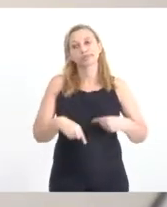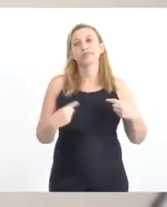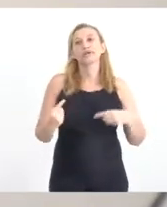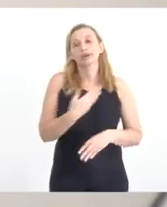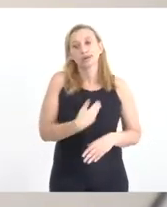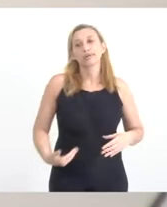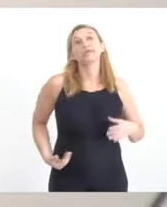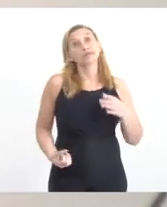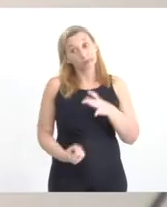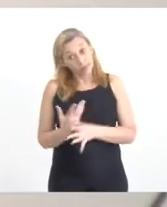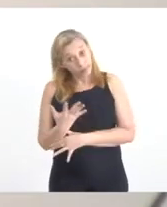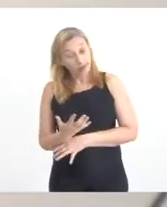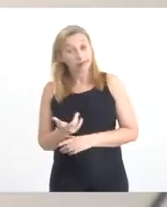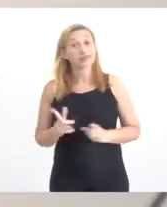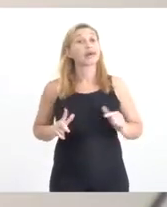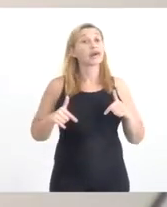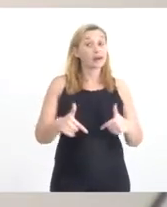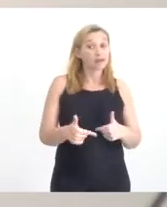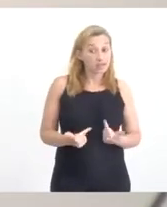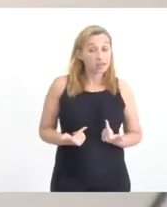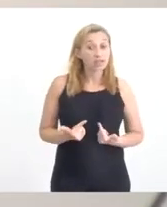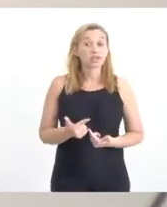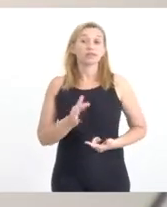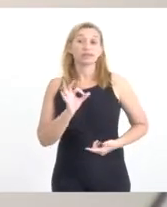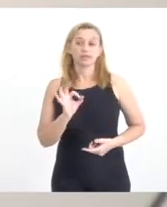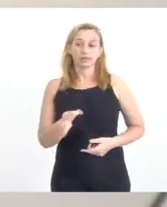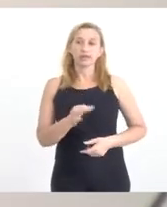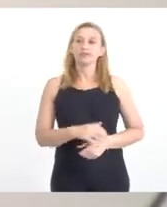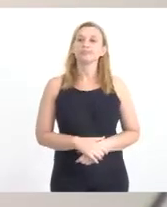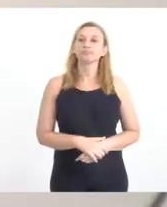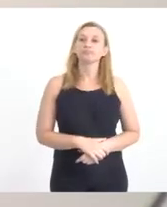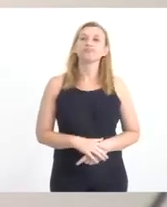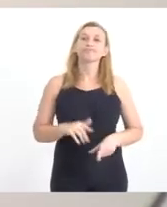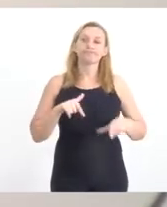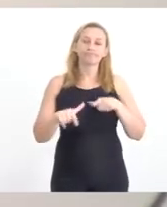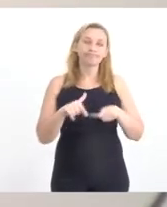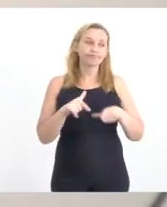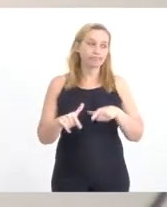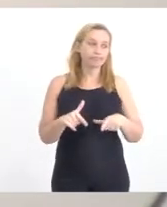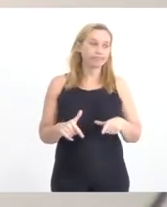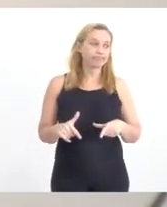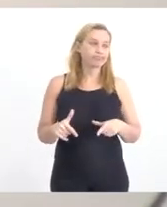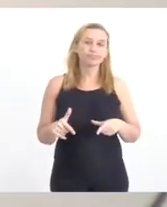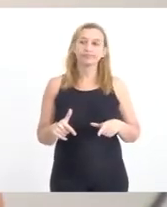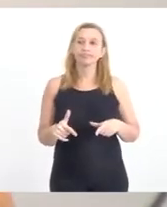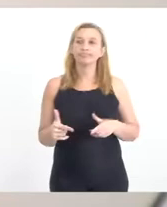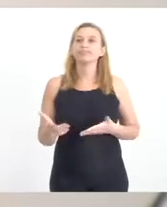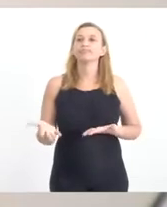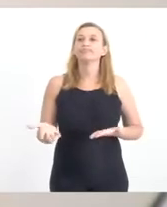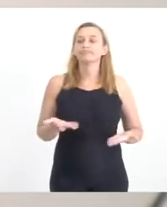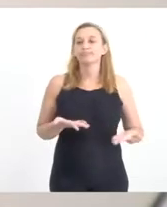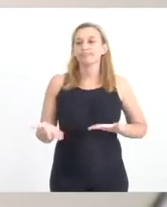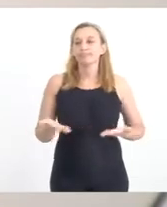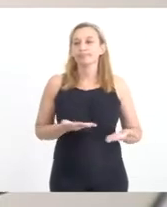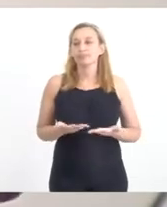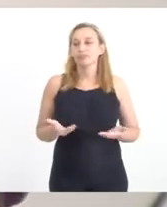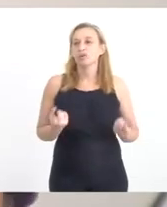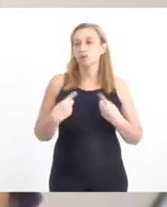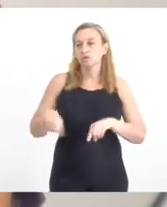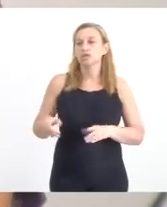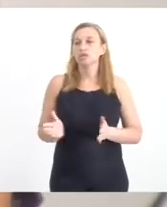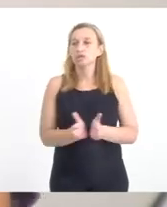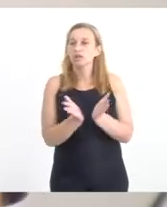estabelecida uma política pública realmente chegar na ponta e esse trabalho é o trabalho em paralelo ao combate à fome do nosso dia a dia